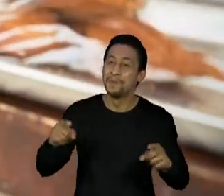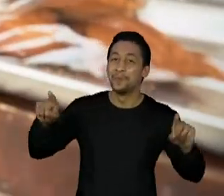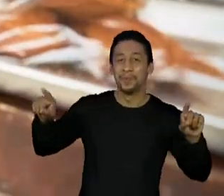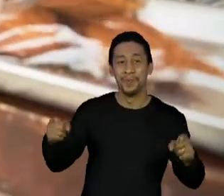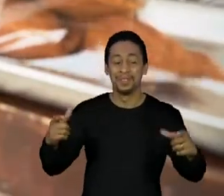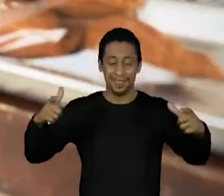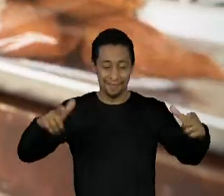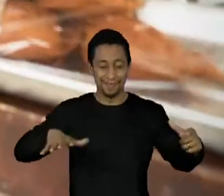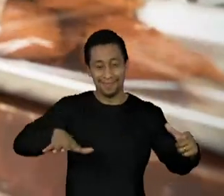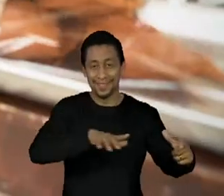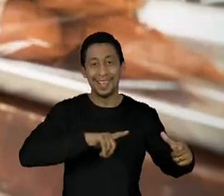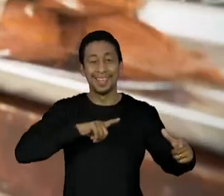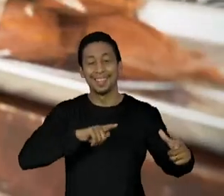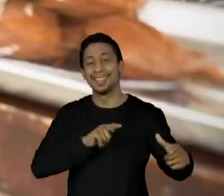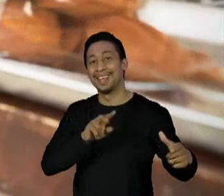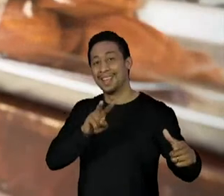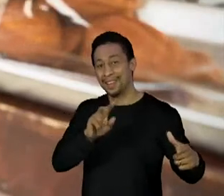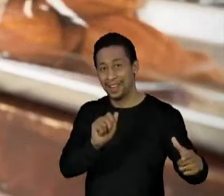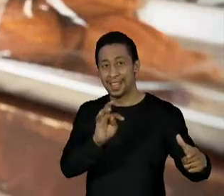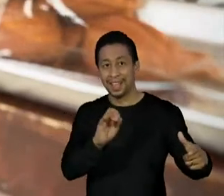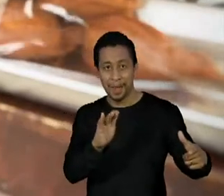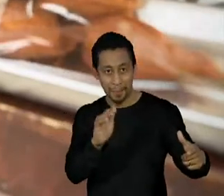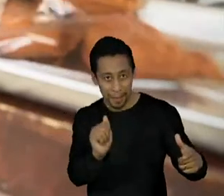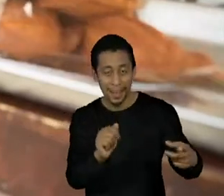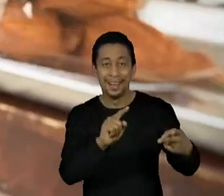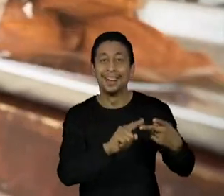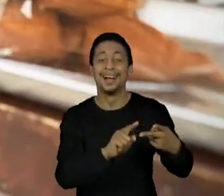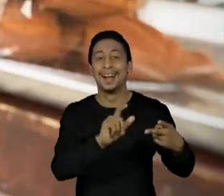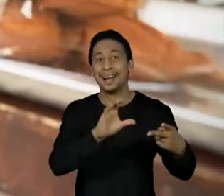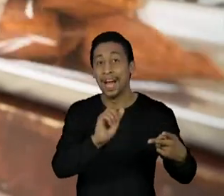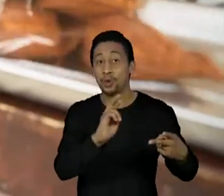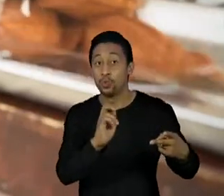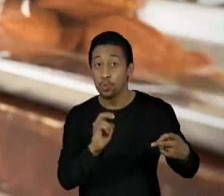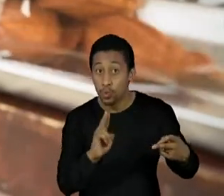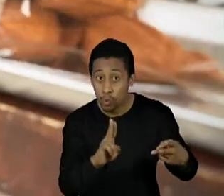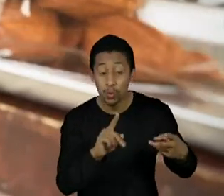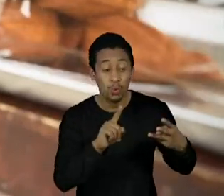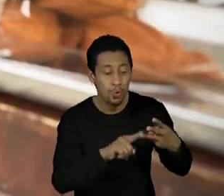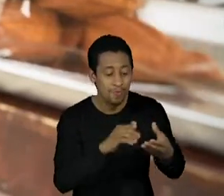tem batapá, oi caruru, mumuzá.